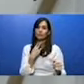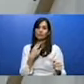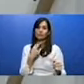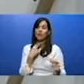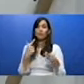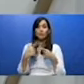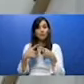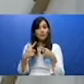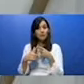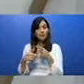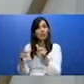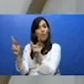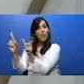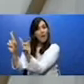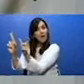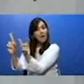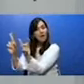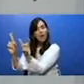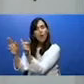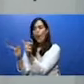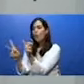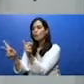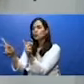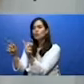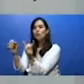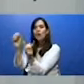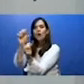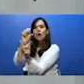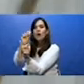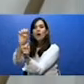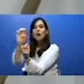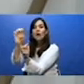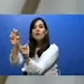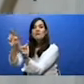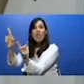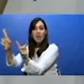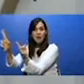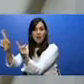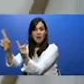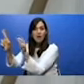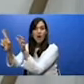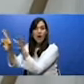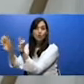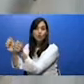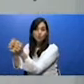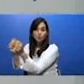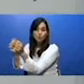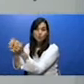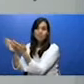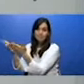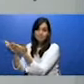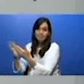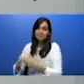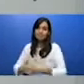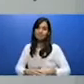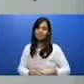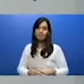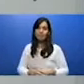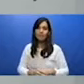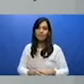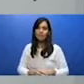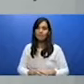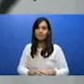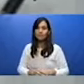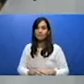faz parte desta sílaba, assim, ó. Com é uma sílaba, ser é outra sílaba,